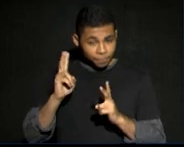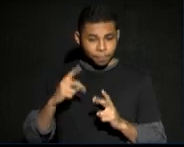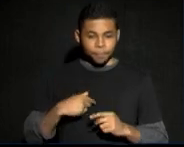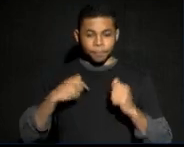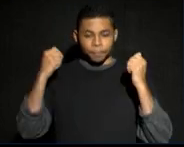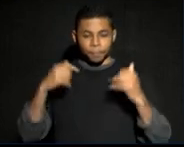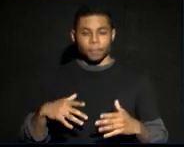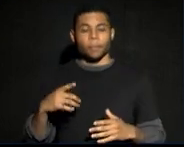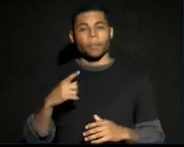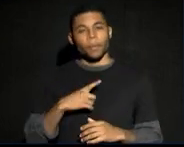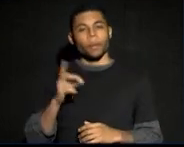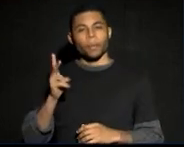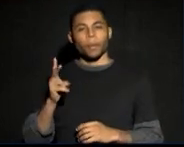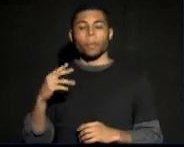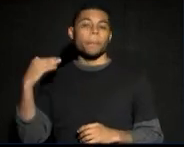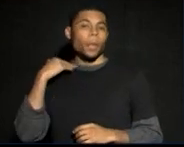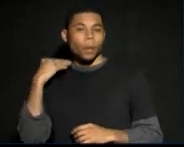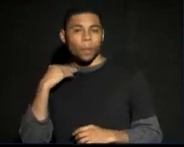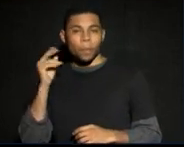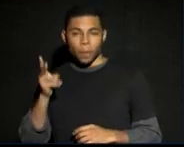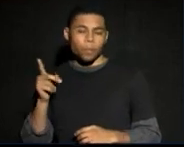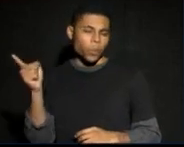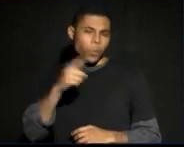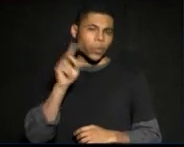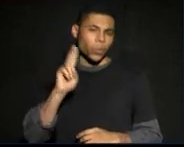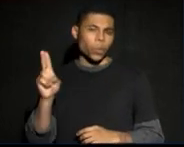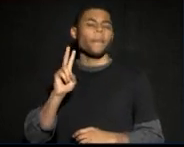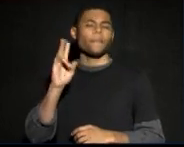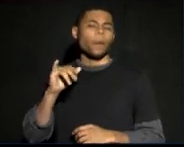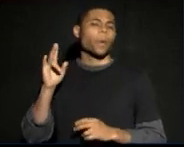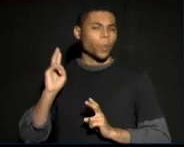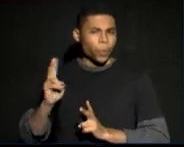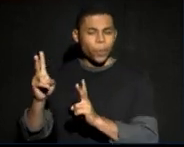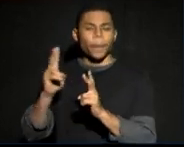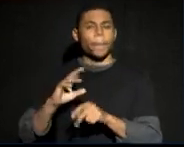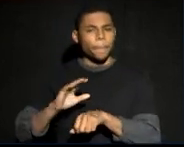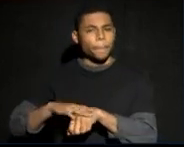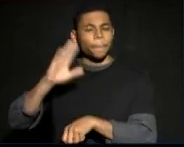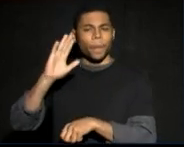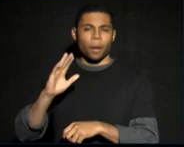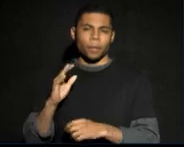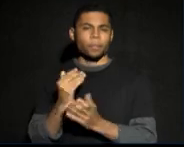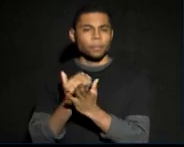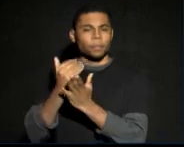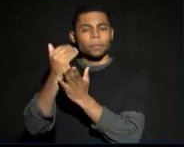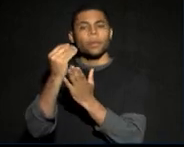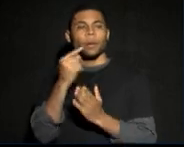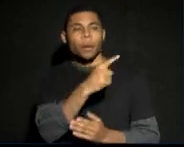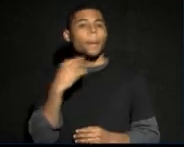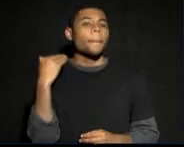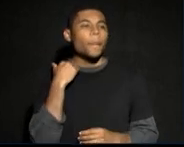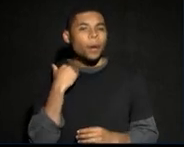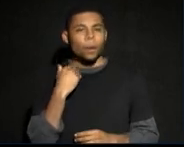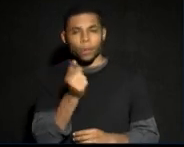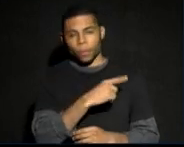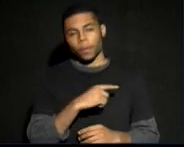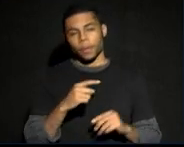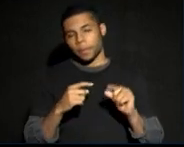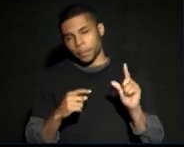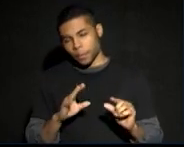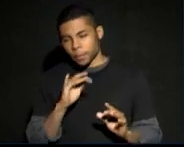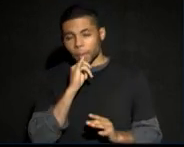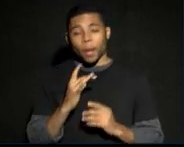repasse ferramenta tradicional do banco já muito utilizada vamos continuar fazendo cada vez mais dando para os bancos de menor porte